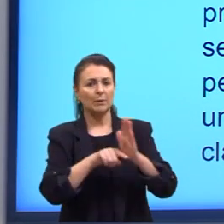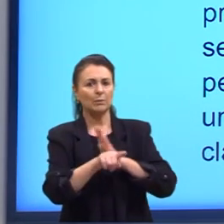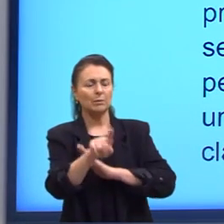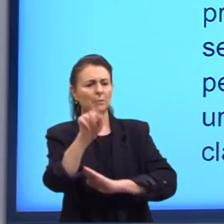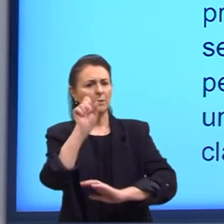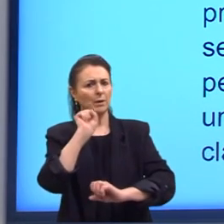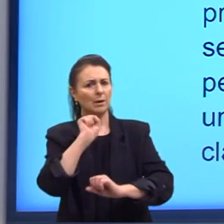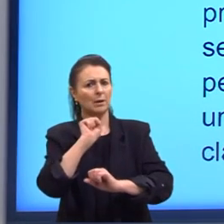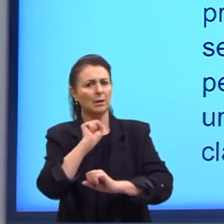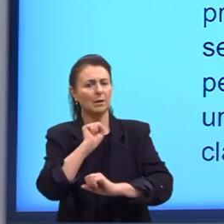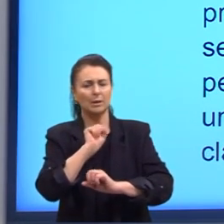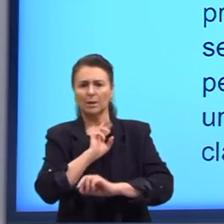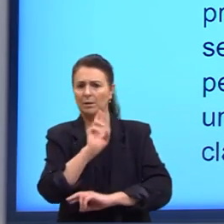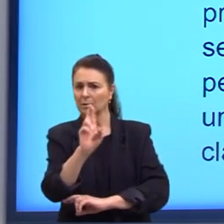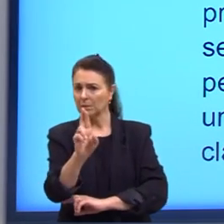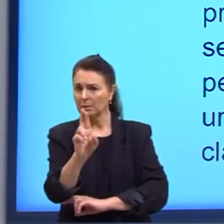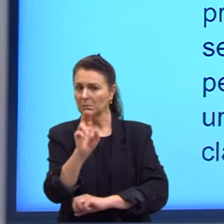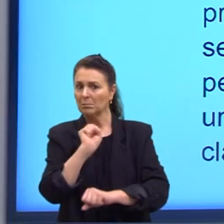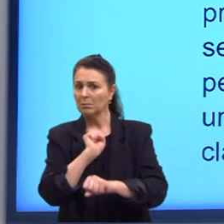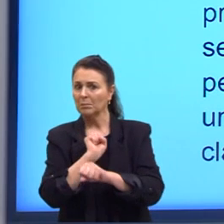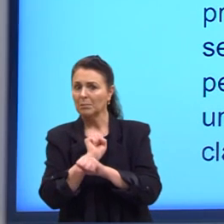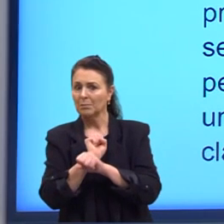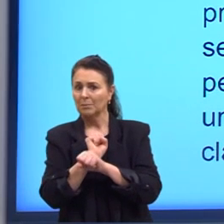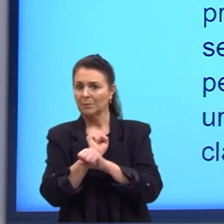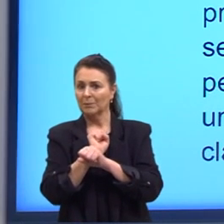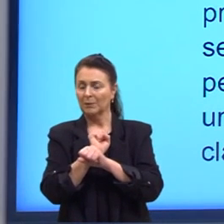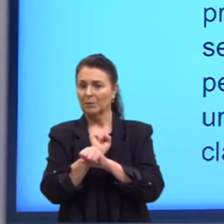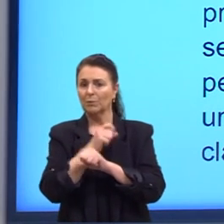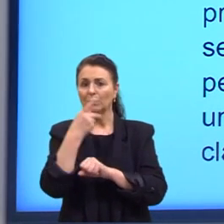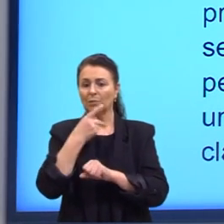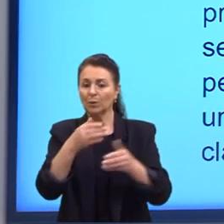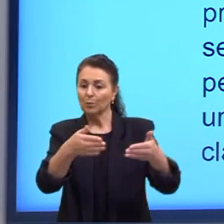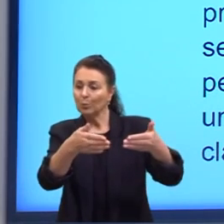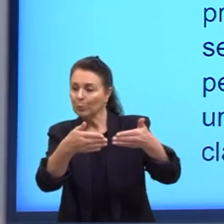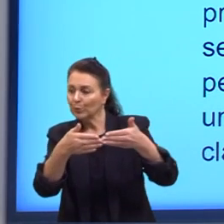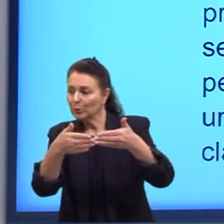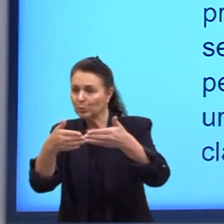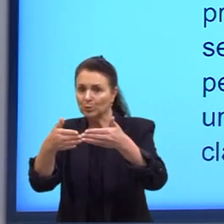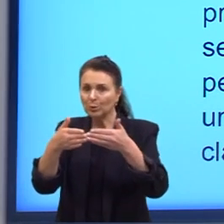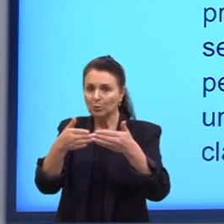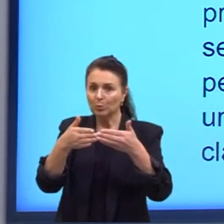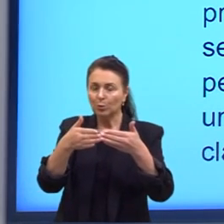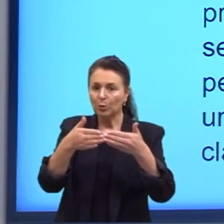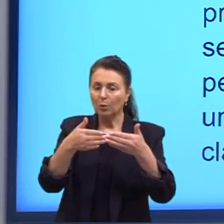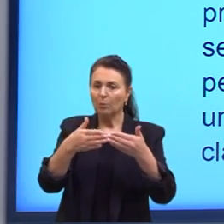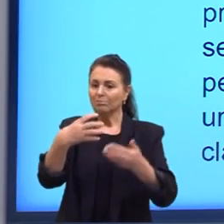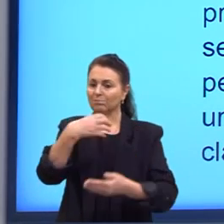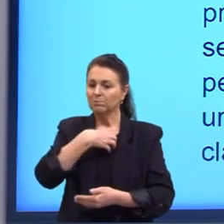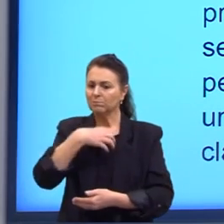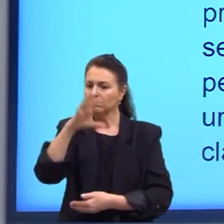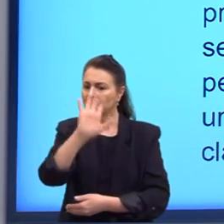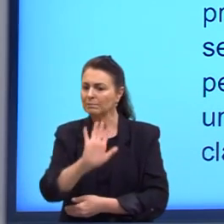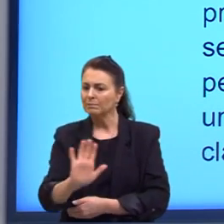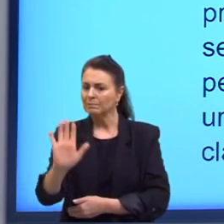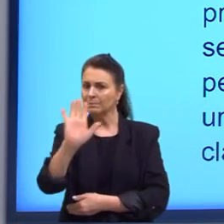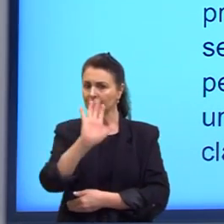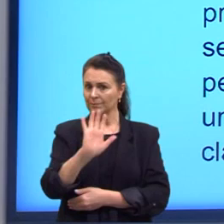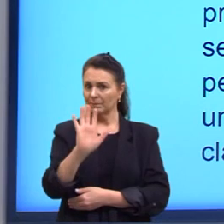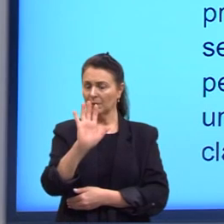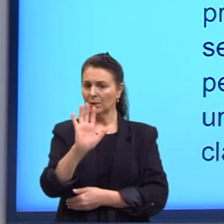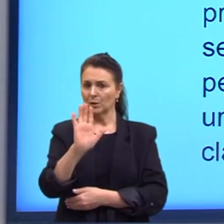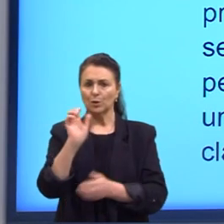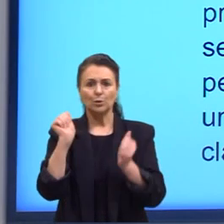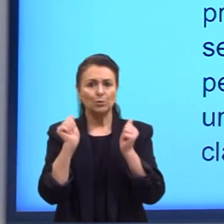esperada é uma resposta quando você faz um pedido é pragmaticamente impossível que